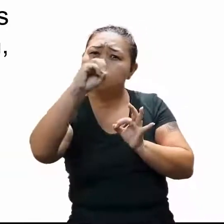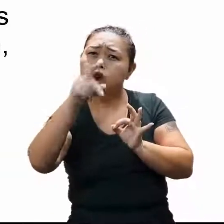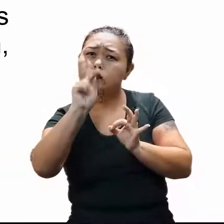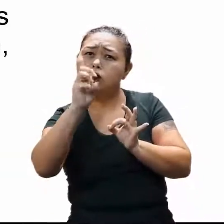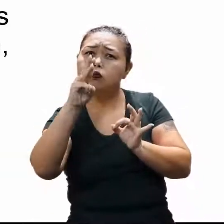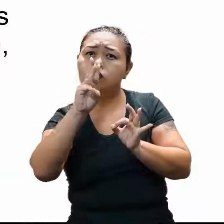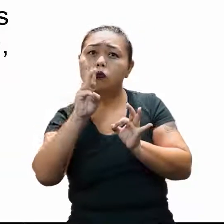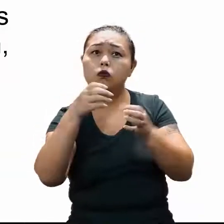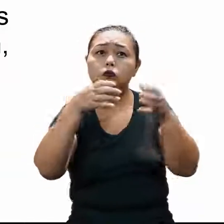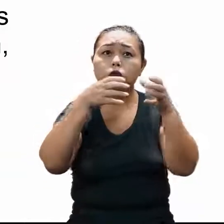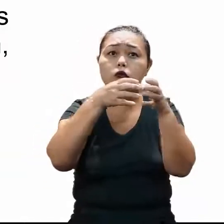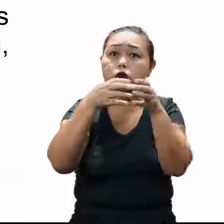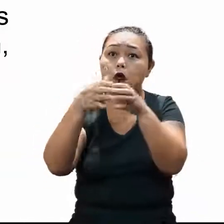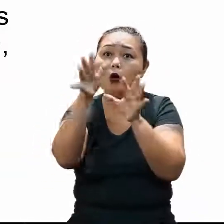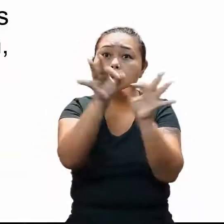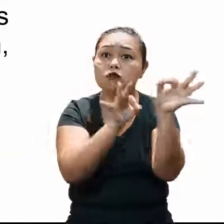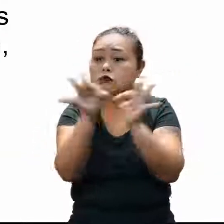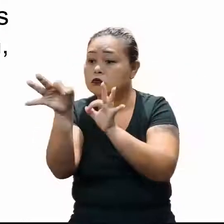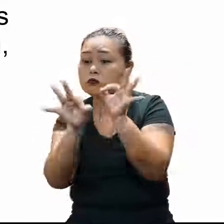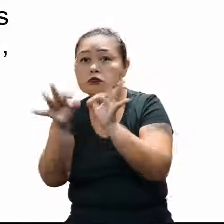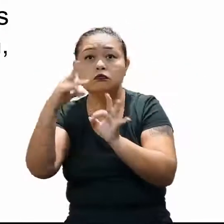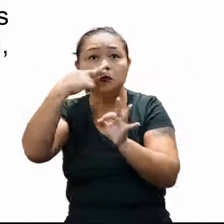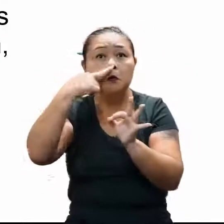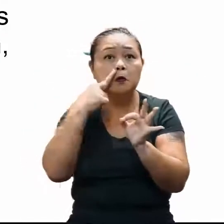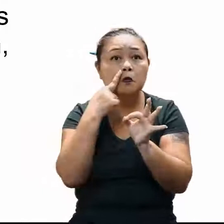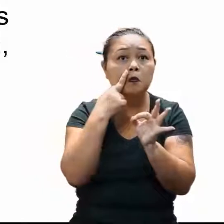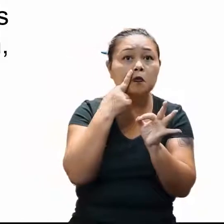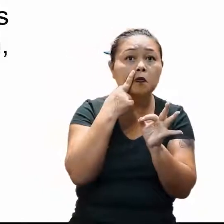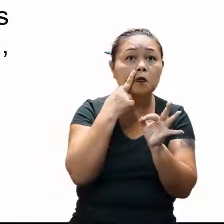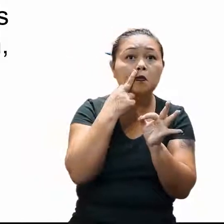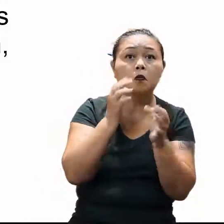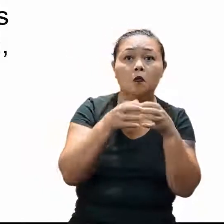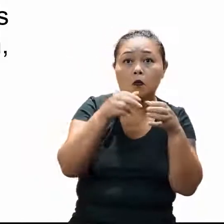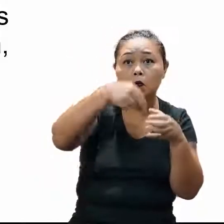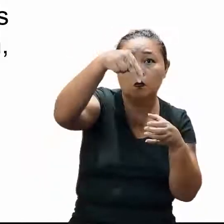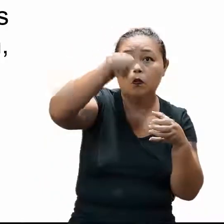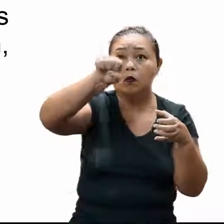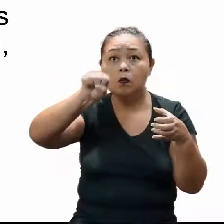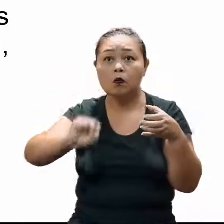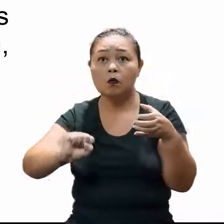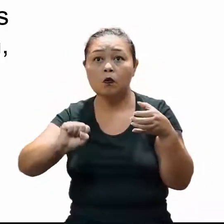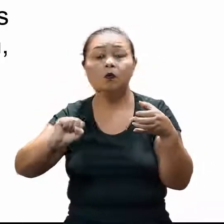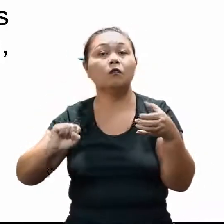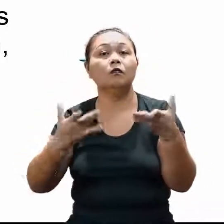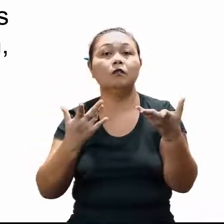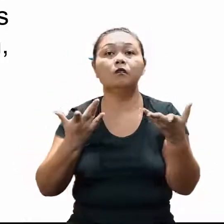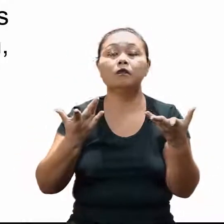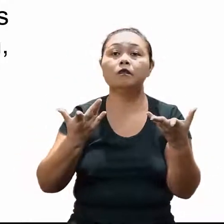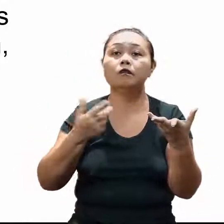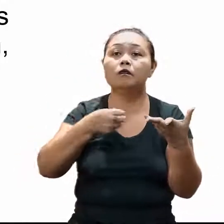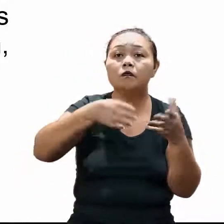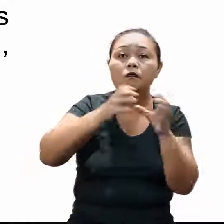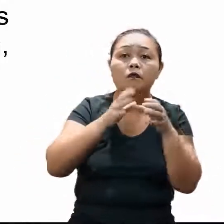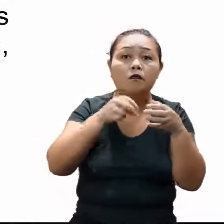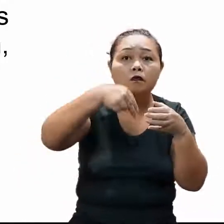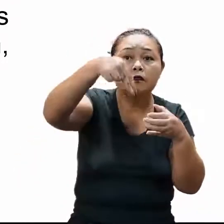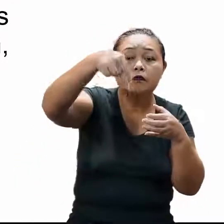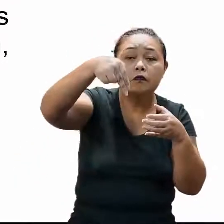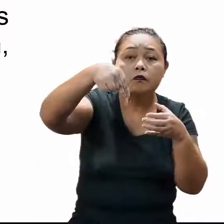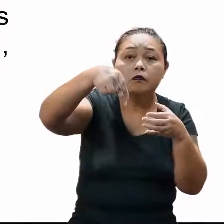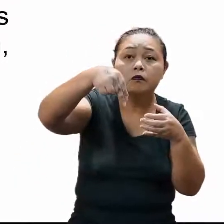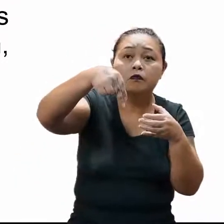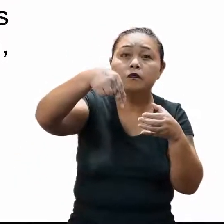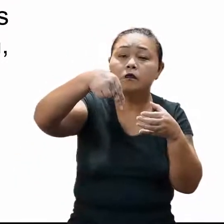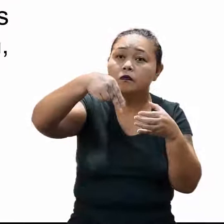em 2 turmas organizadas por Rondon, denominada a Turma do Norte e a Turma do Sul. Então, a Turma do Norte ela iria